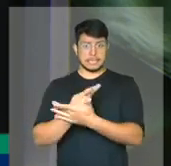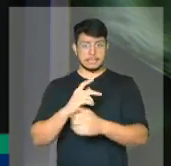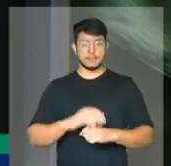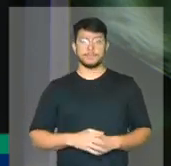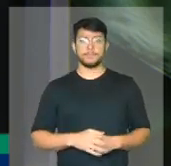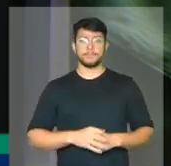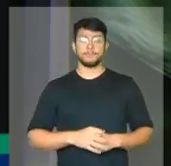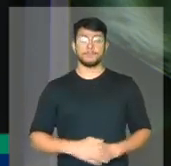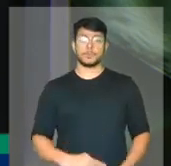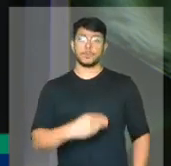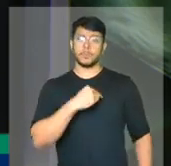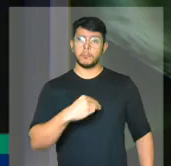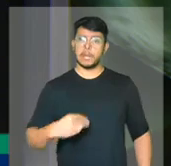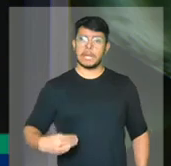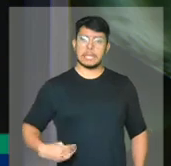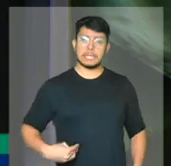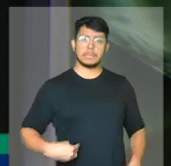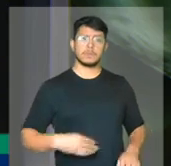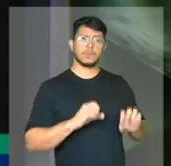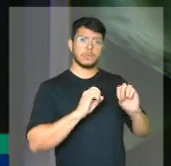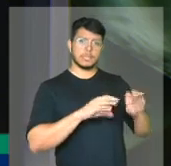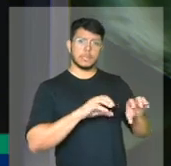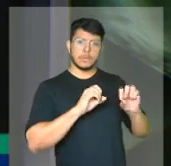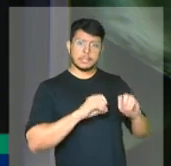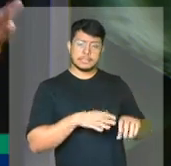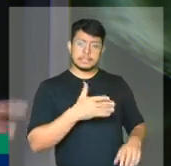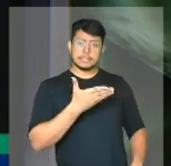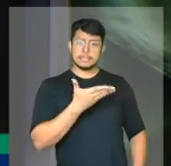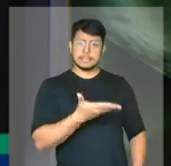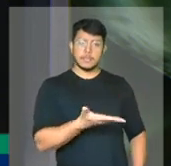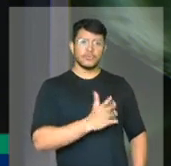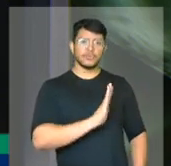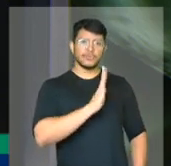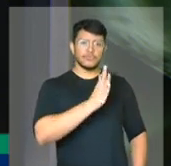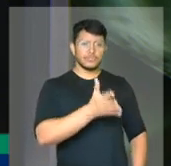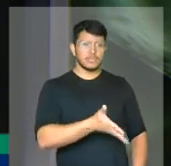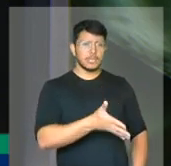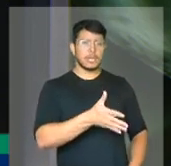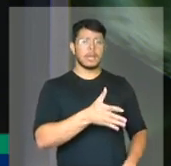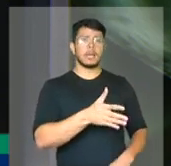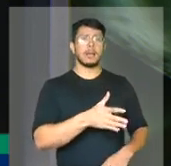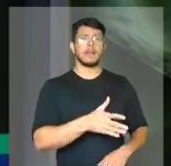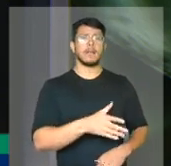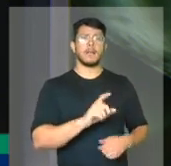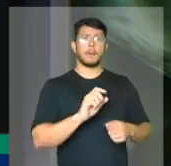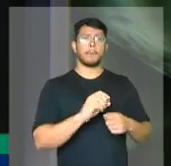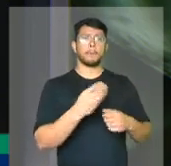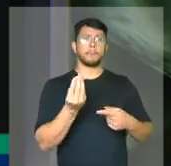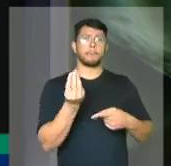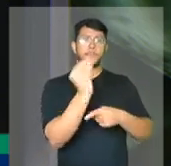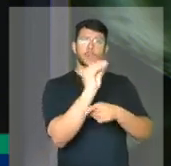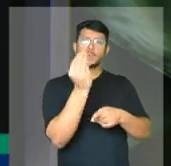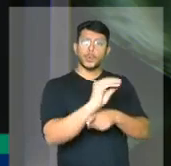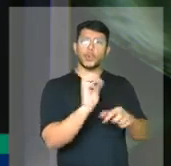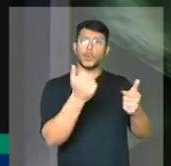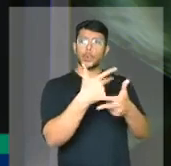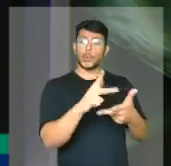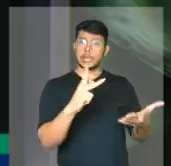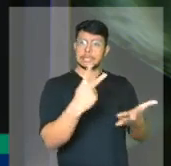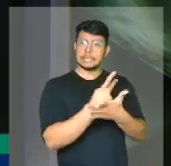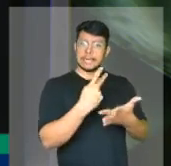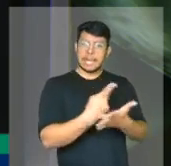Educação, além das suas presepadas na internet, parece mais